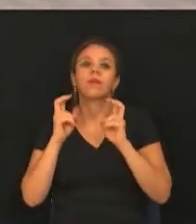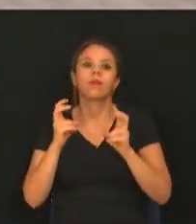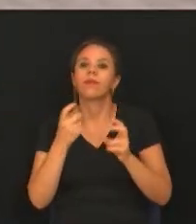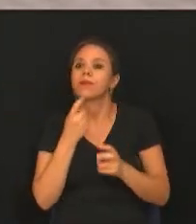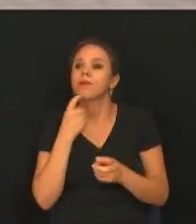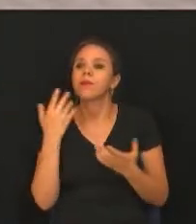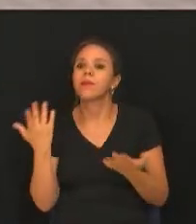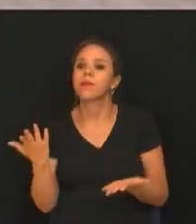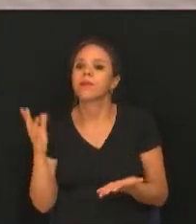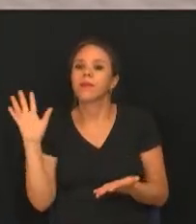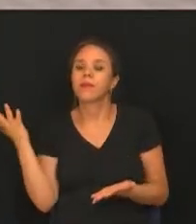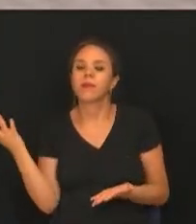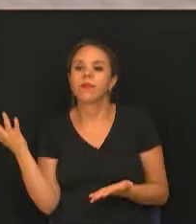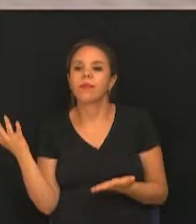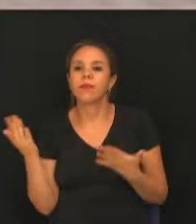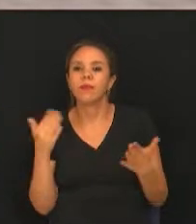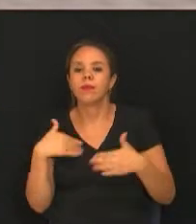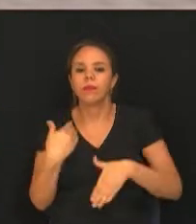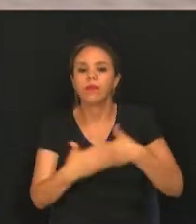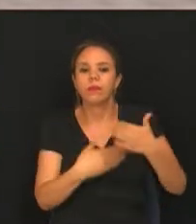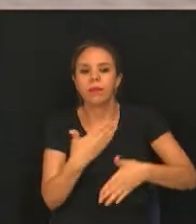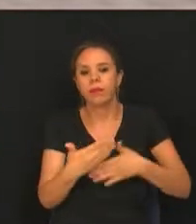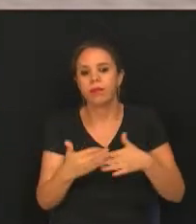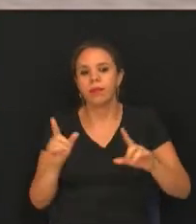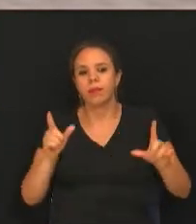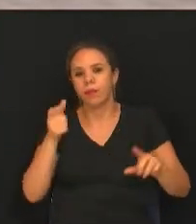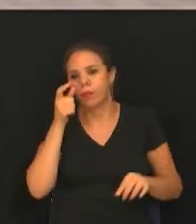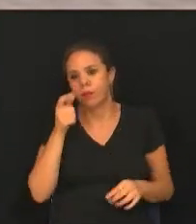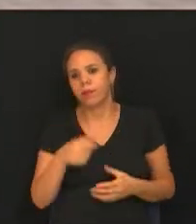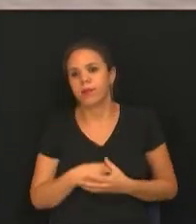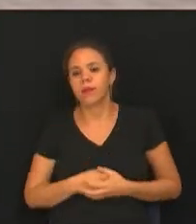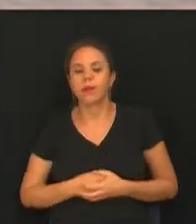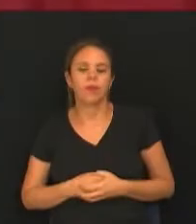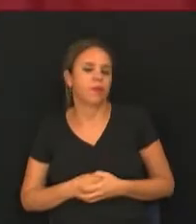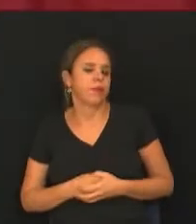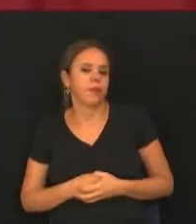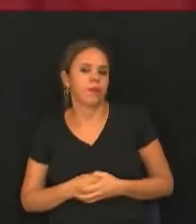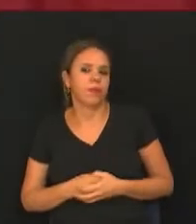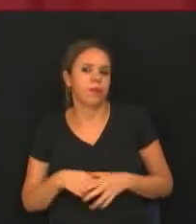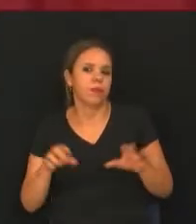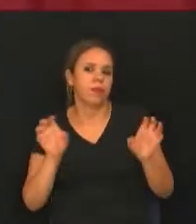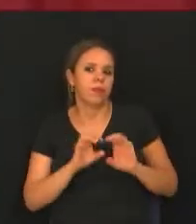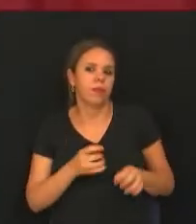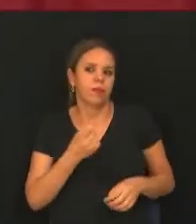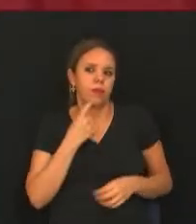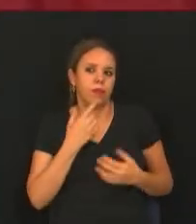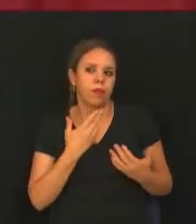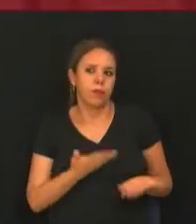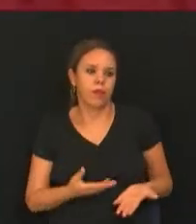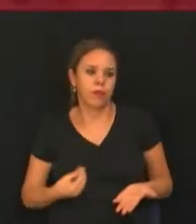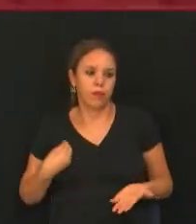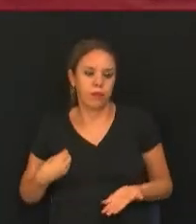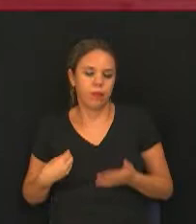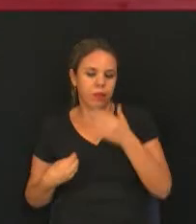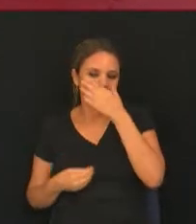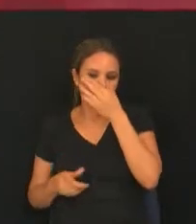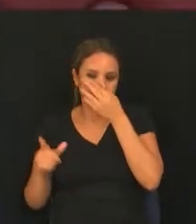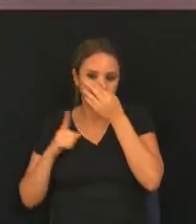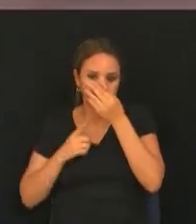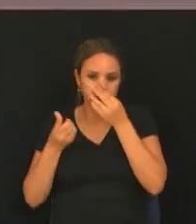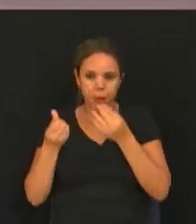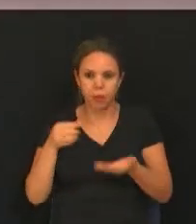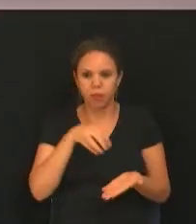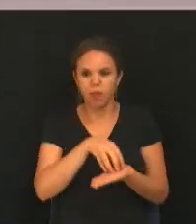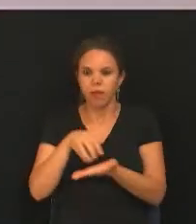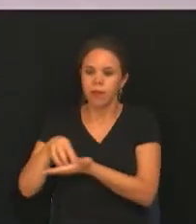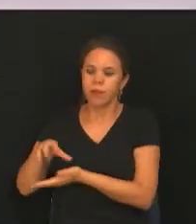o que acontece? Qual que é o processo para o nosso telespectador conhecer? Sim, a nossa estrutura em Campinas, né? Temos 6 quartéis na